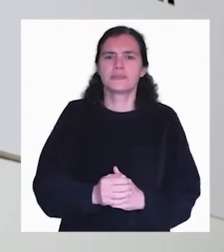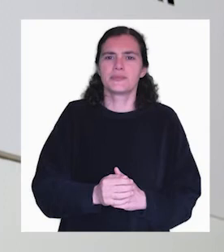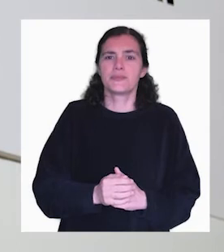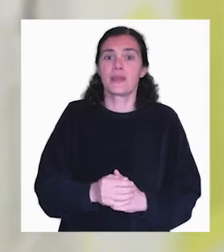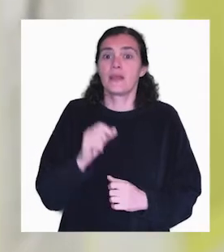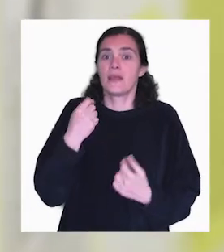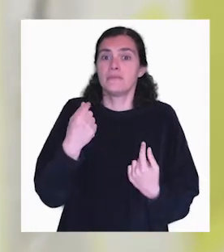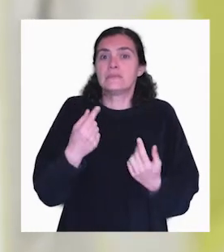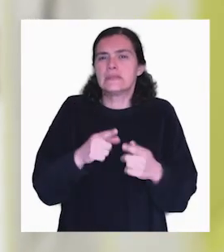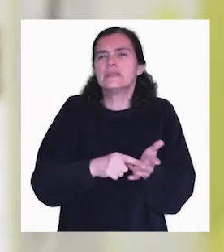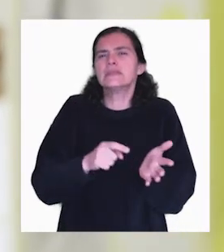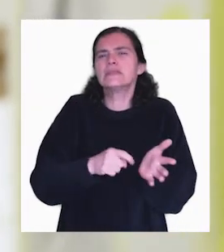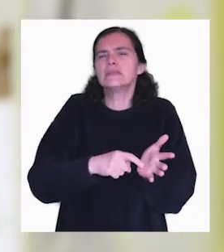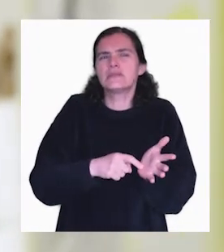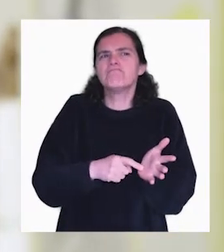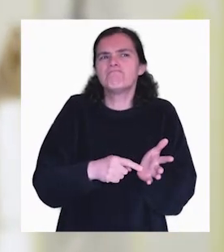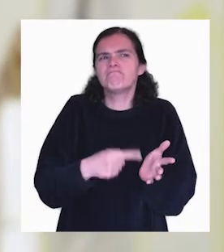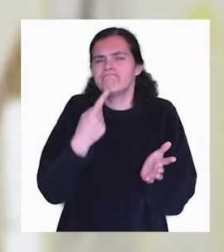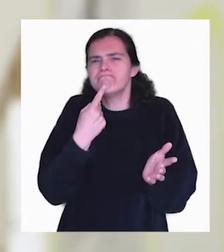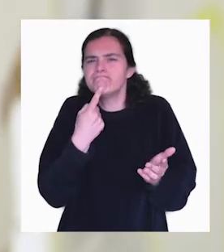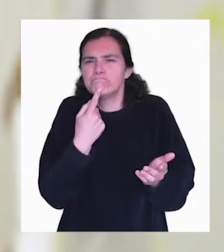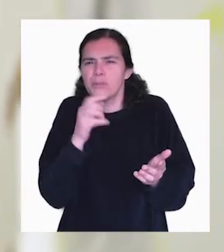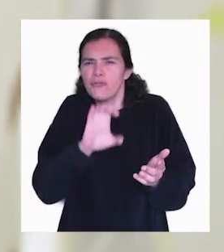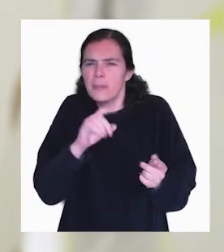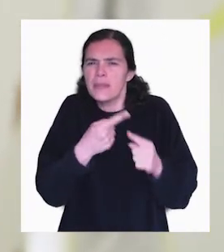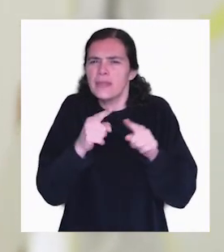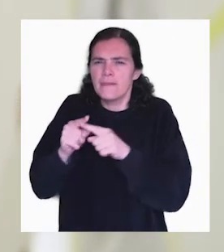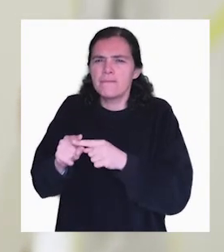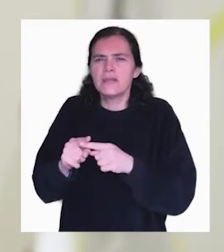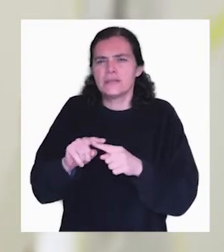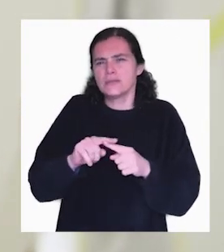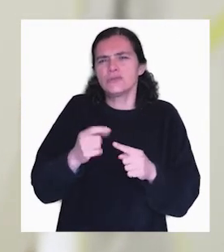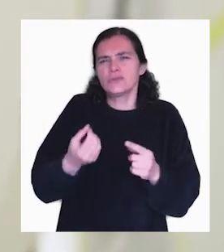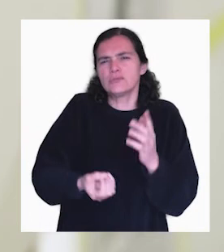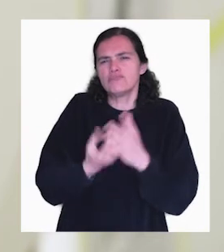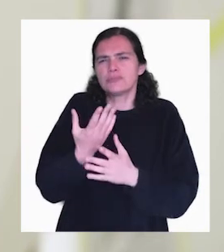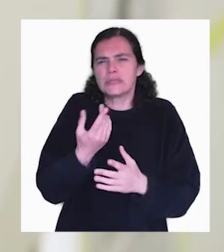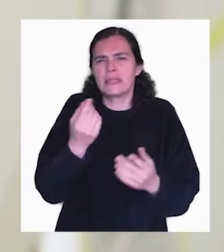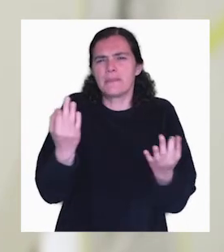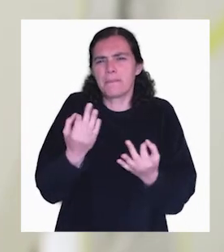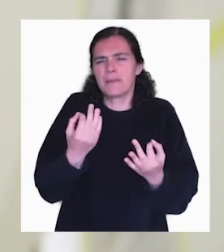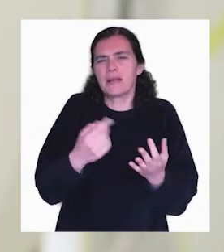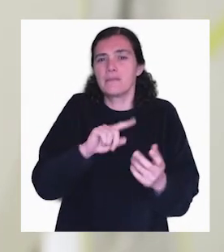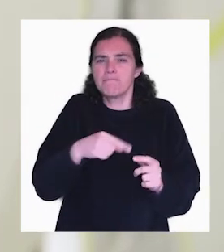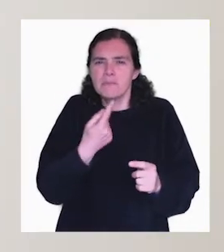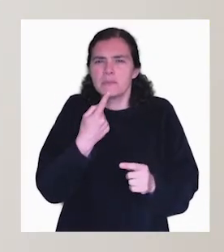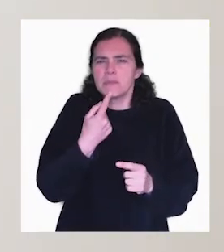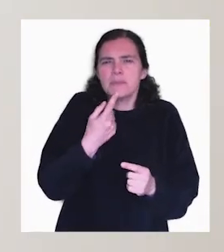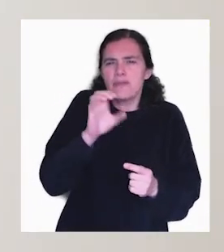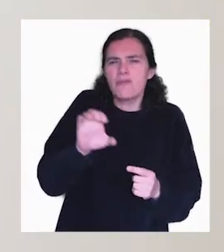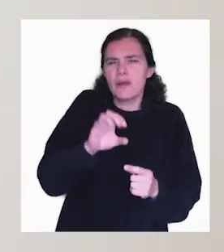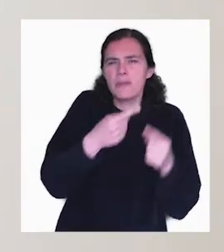construir diferentes interpretações e que essas interpretações olhem para a história de uma forma crítica e